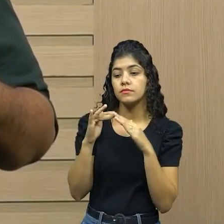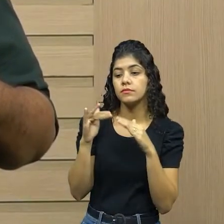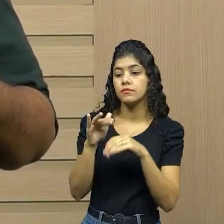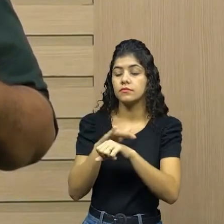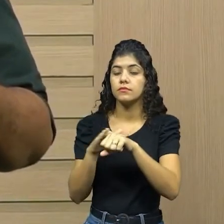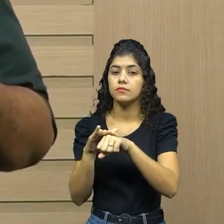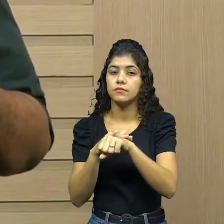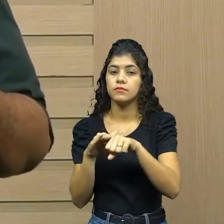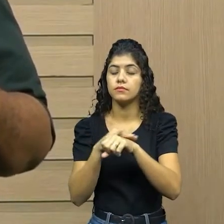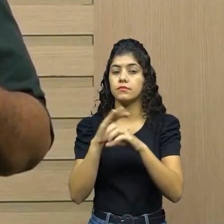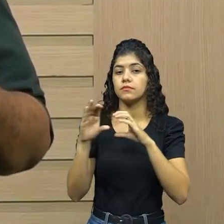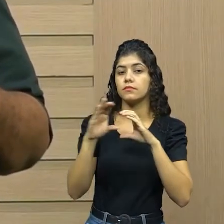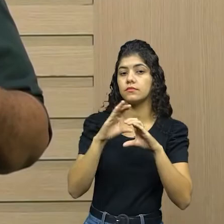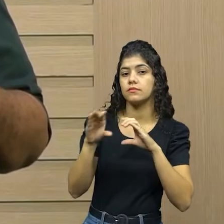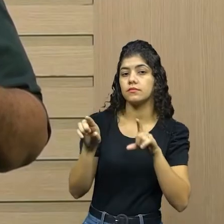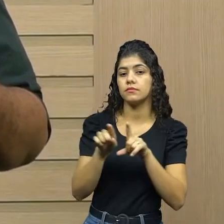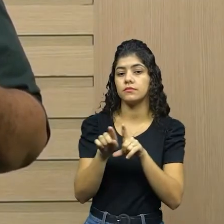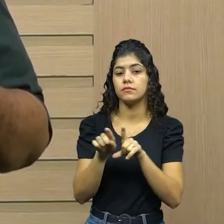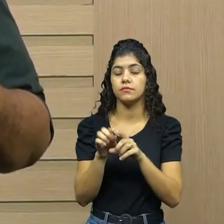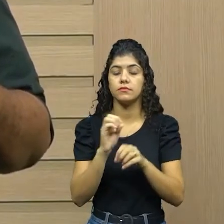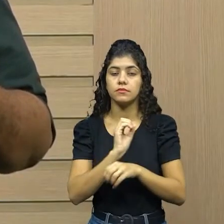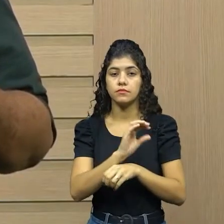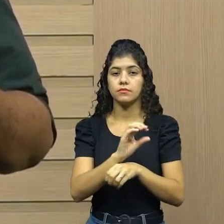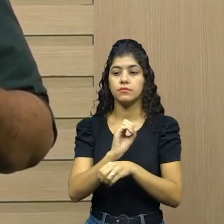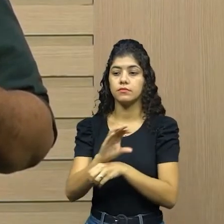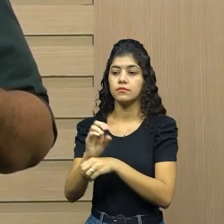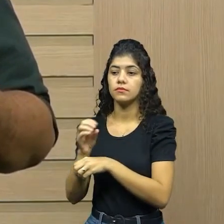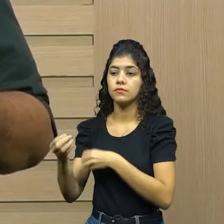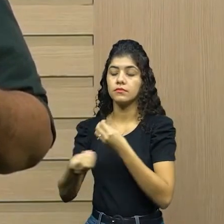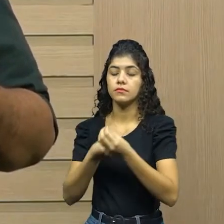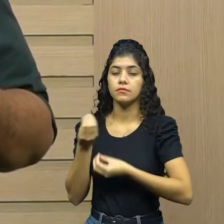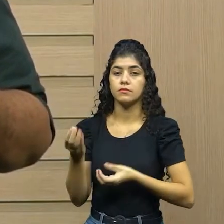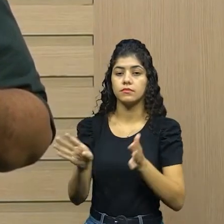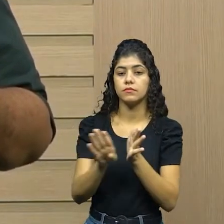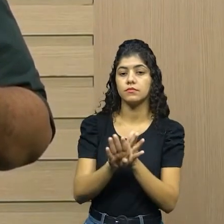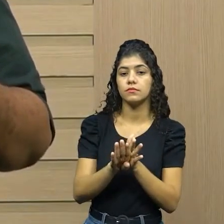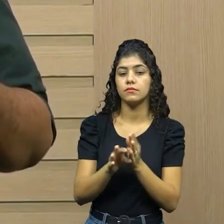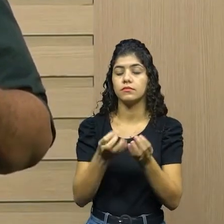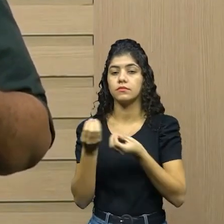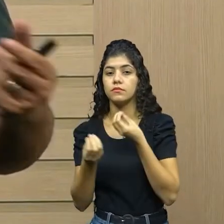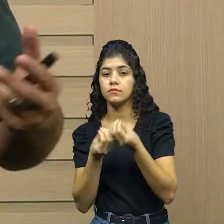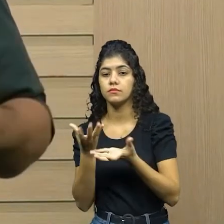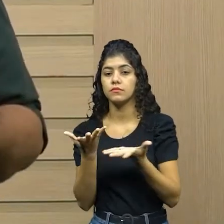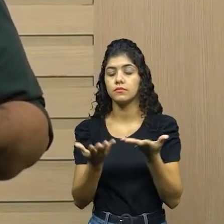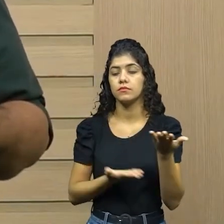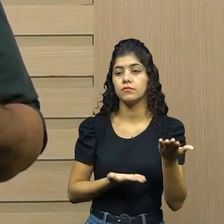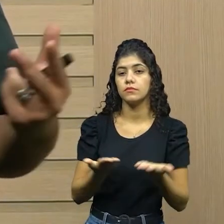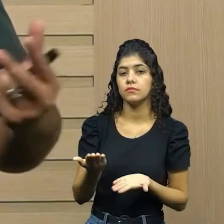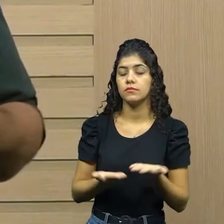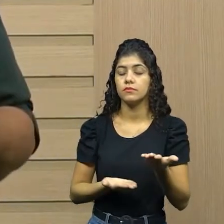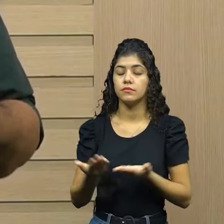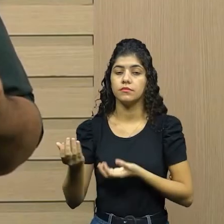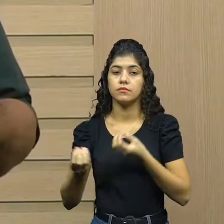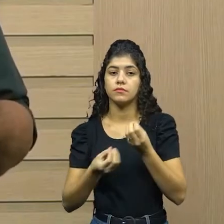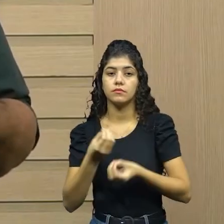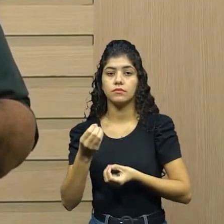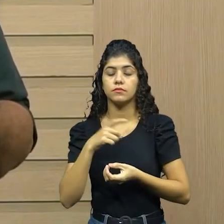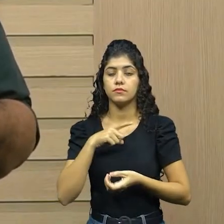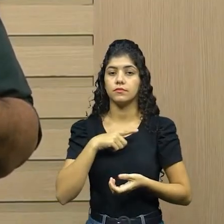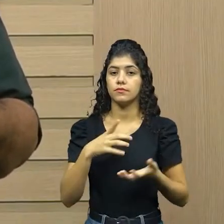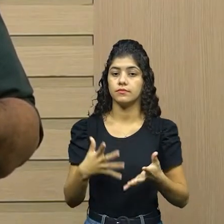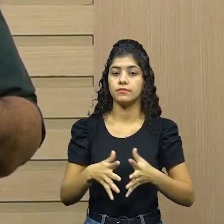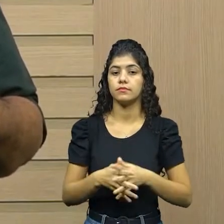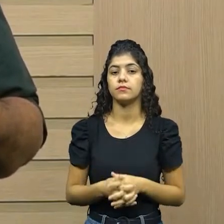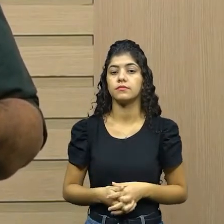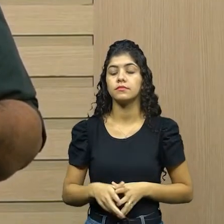bom? Além da comunicação, além da distribuição, como ele que chegou para mim, como é o serviço, quais são os canais de serviço